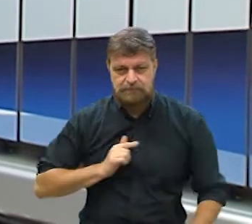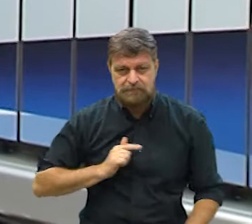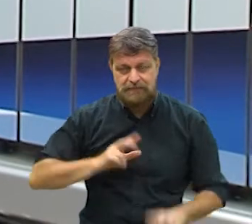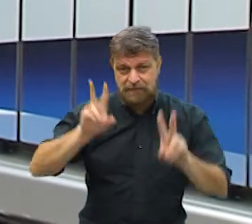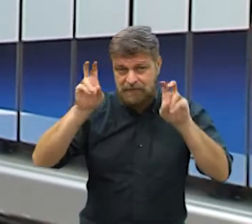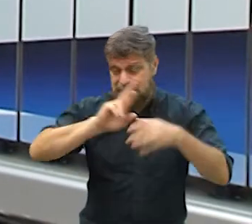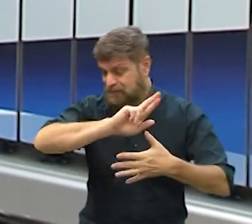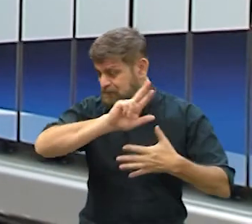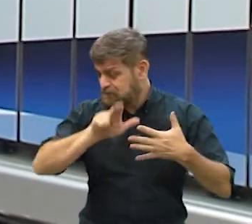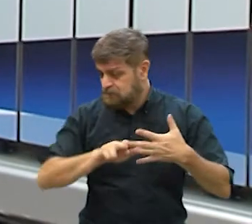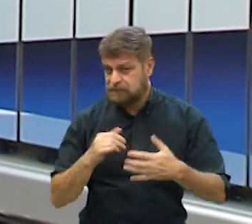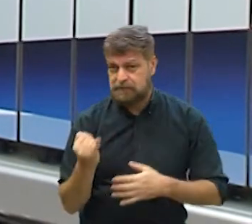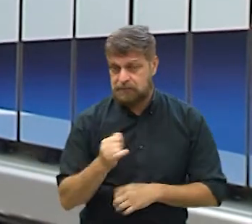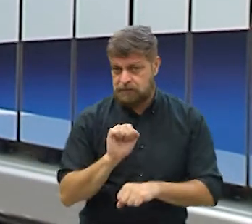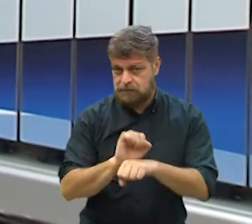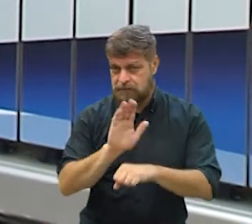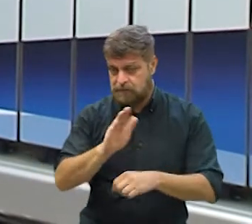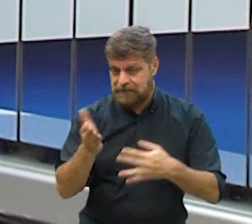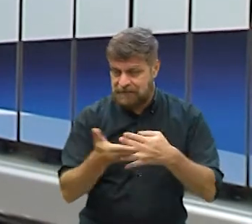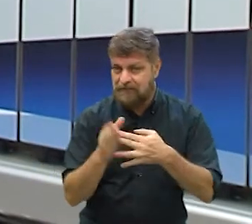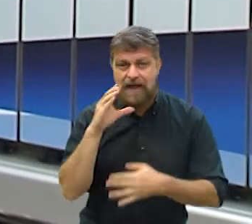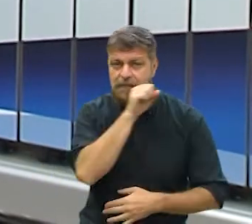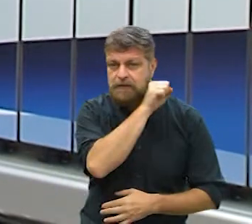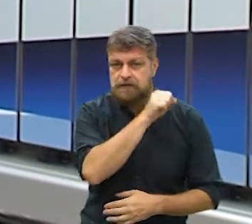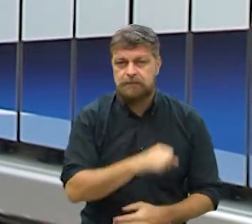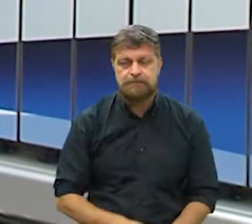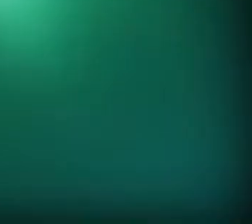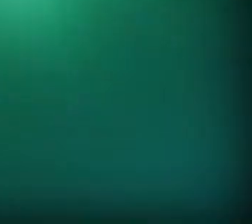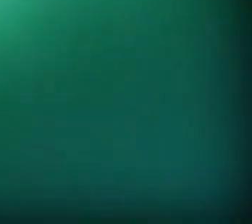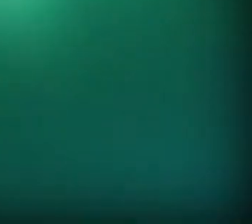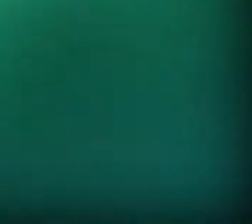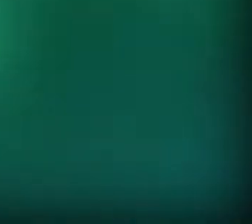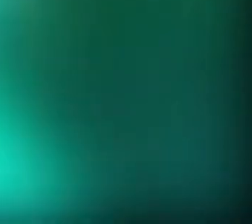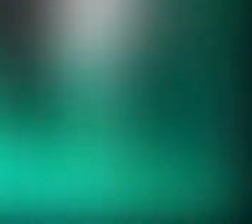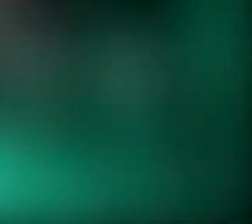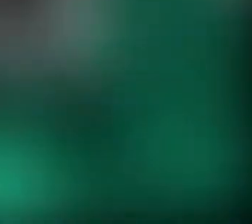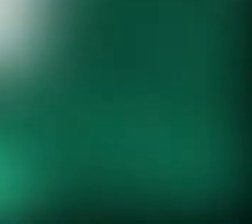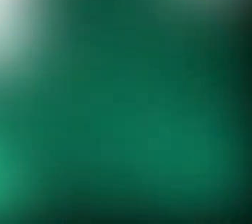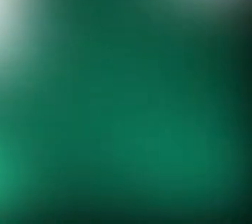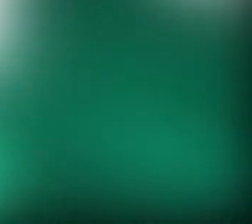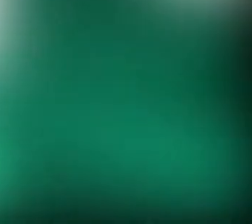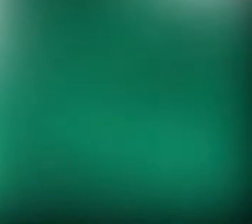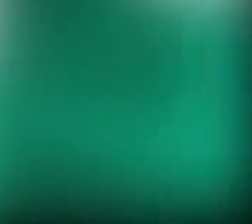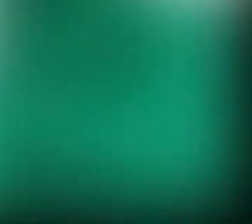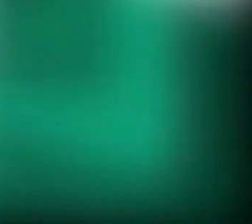Tem muitos assuntos importantes, não saia daí que o intervalo é rapidinho.